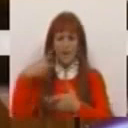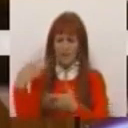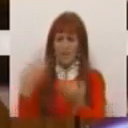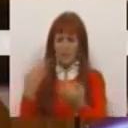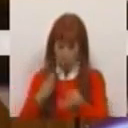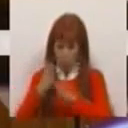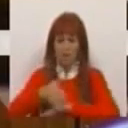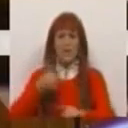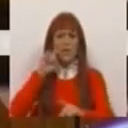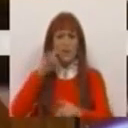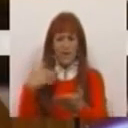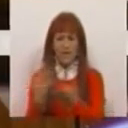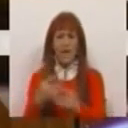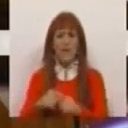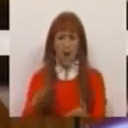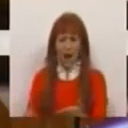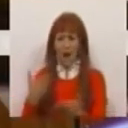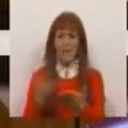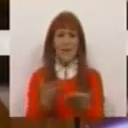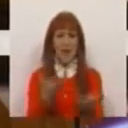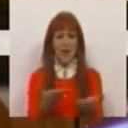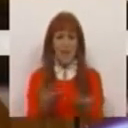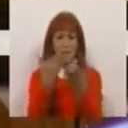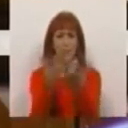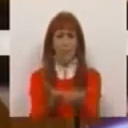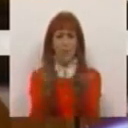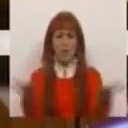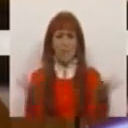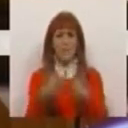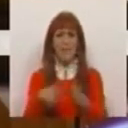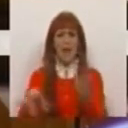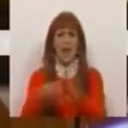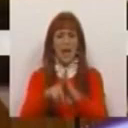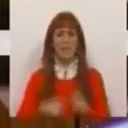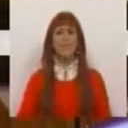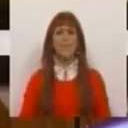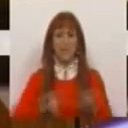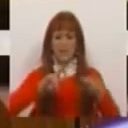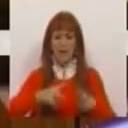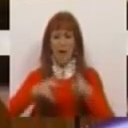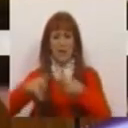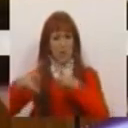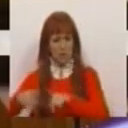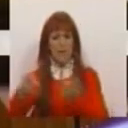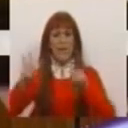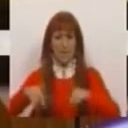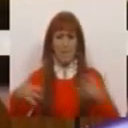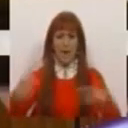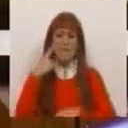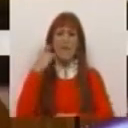e continuaremos a defender, apresentamos esta proposta de lei. As alterações